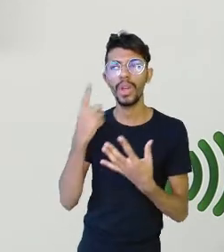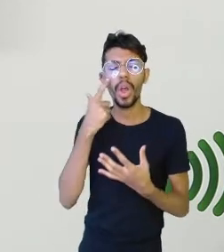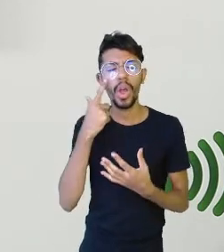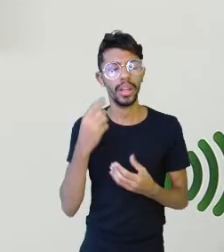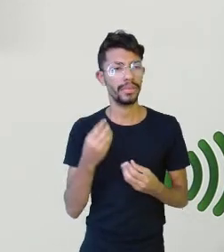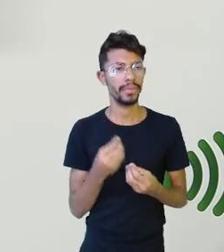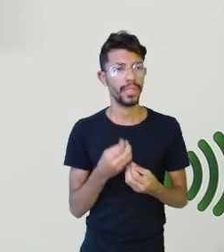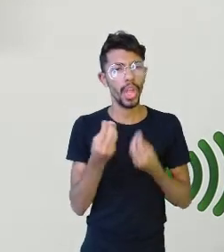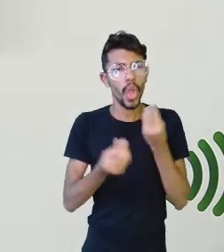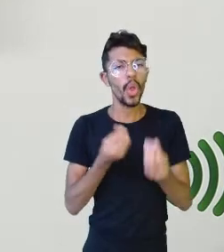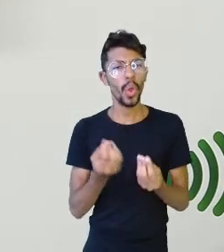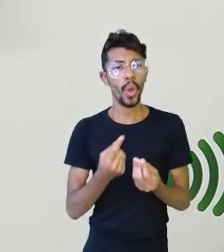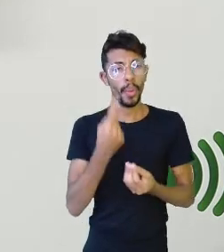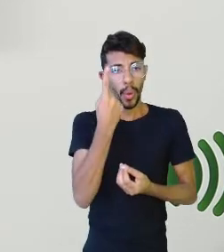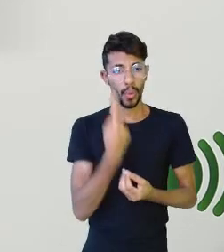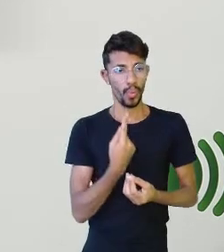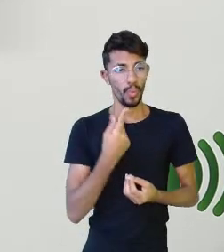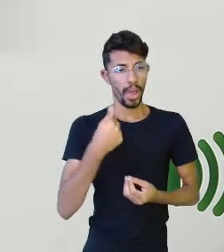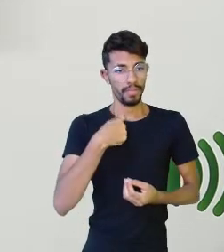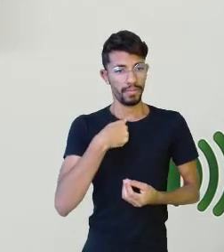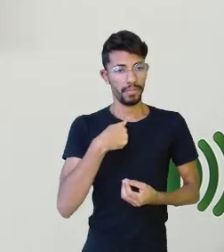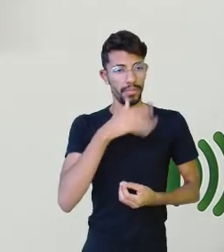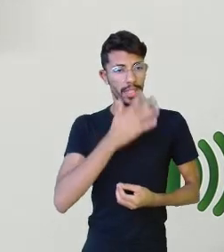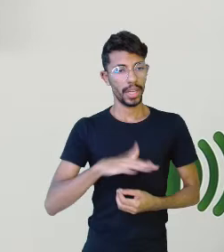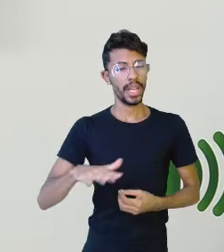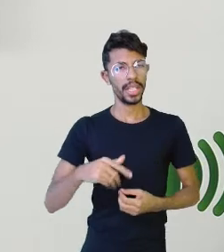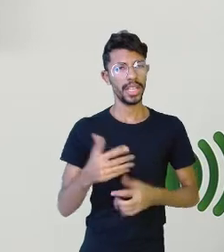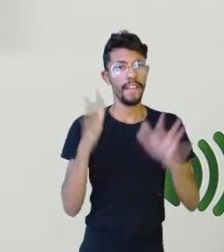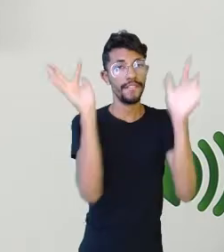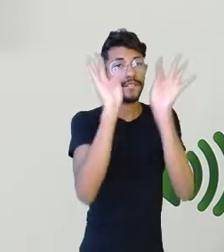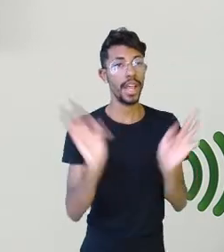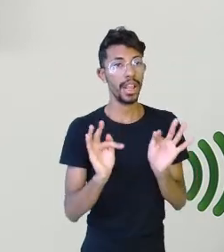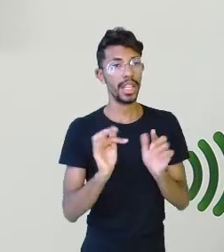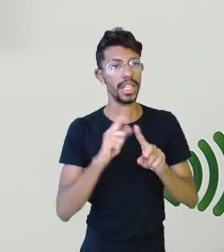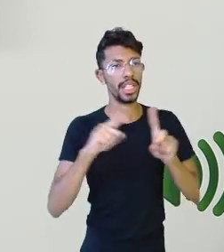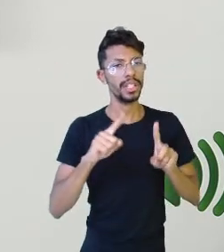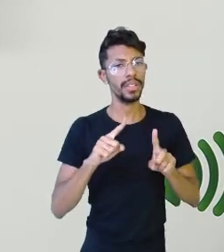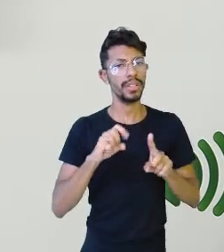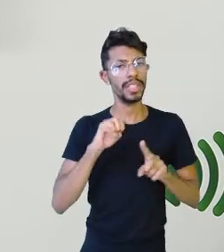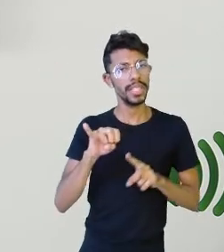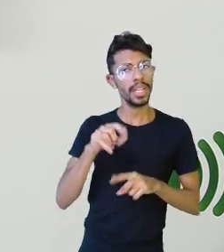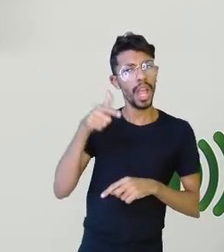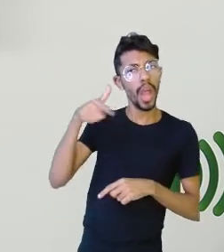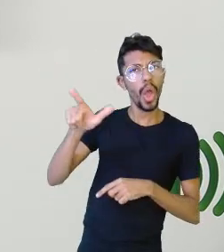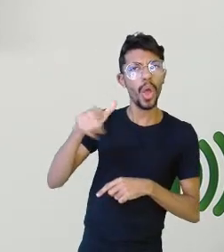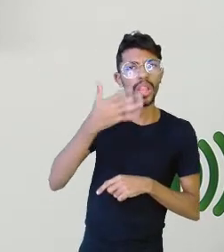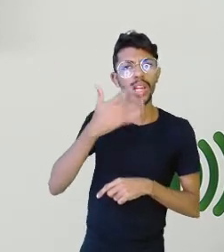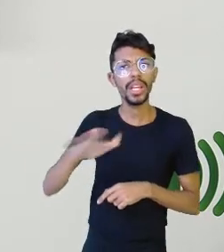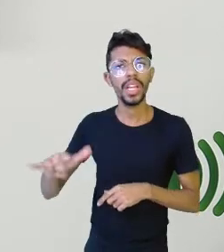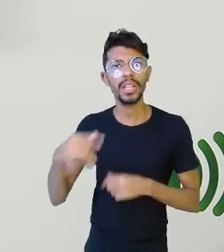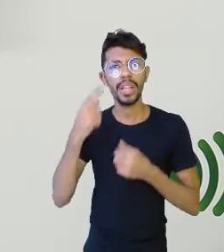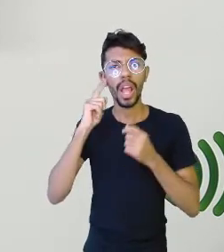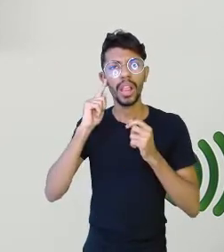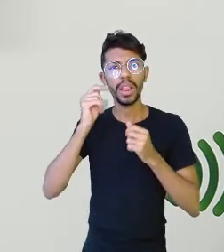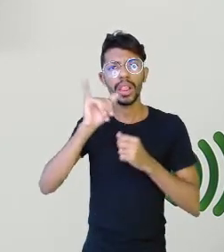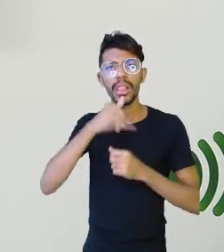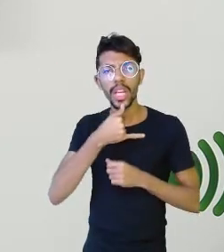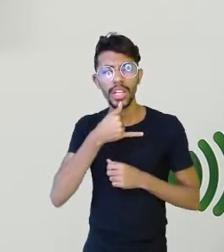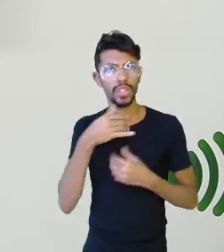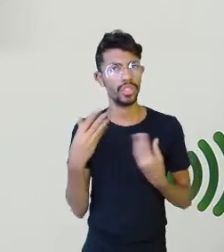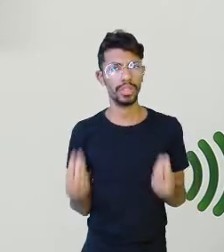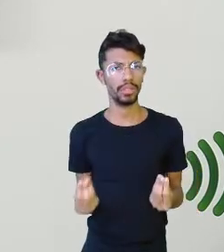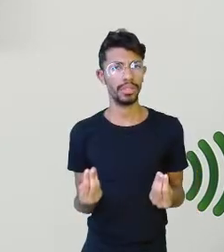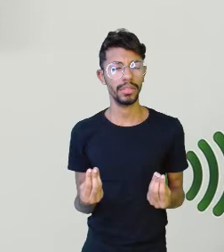iriam ficar tristes. Que história belíssima, não é? Ubuntu é uma filosofia africana que fala